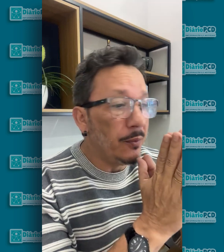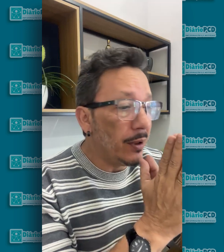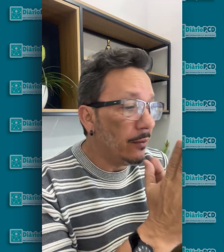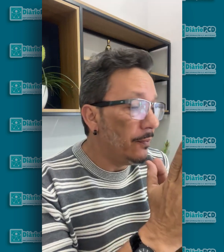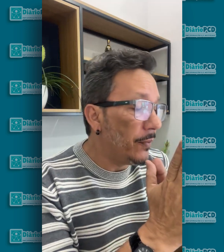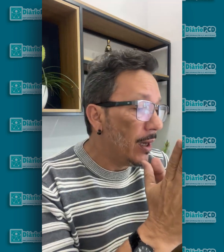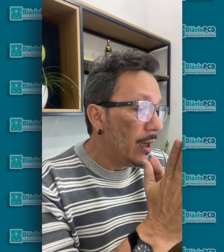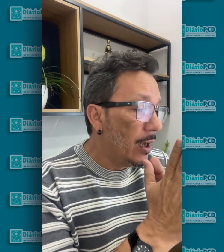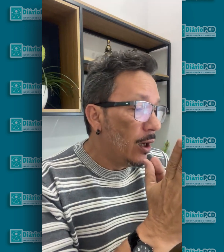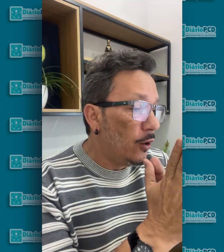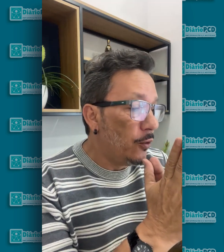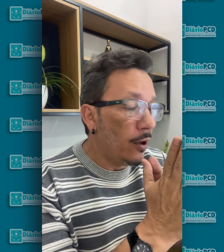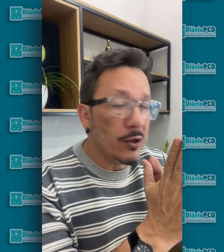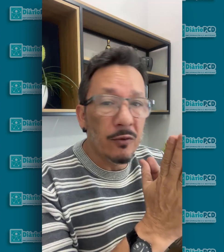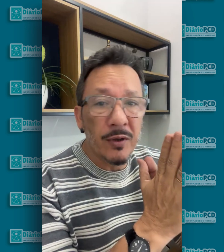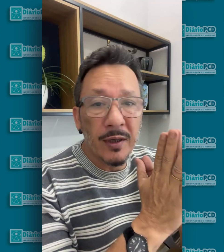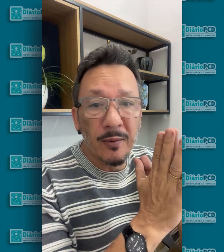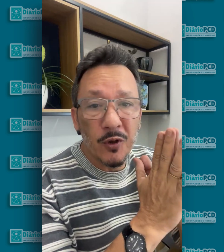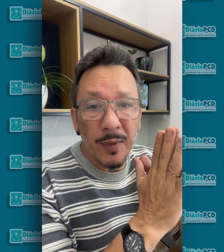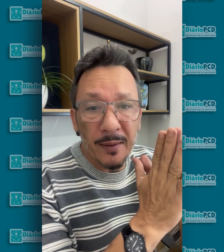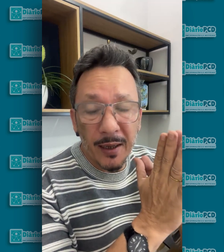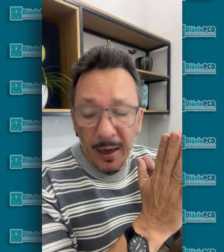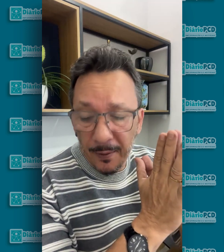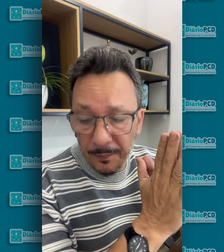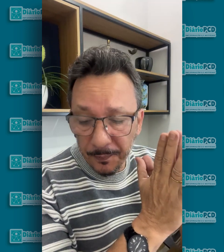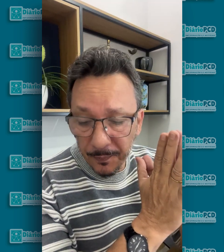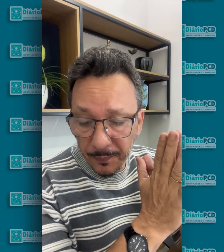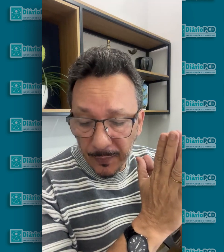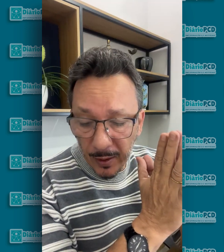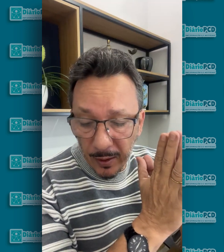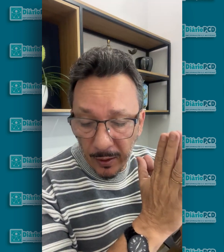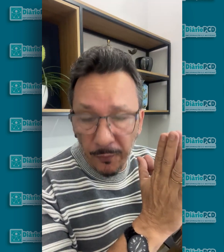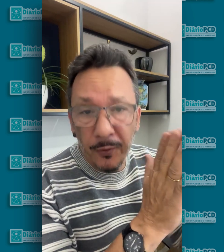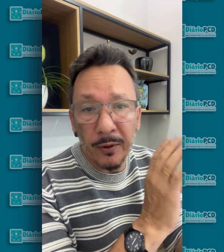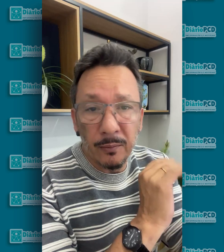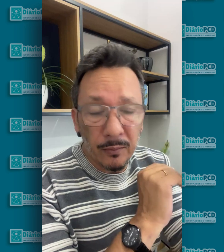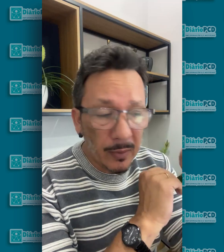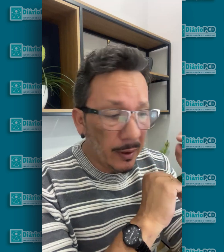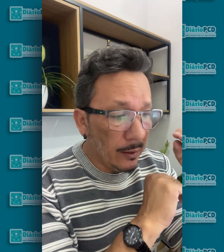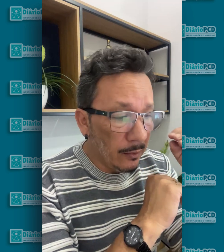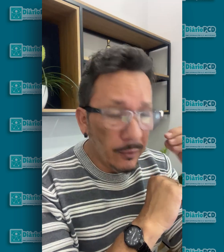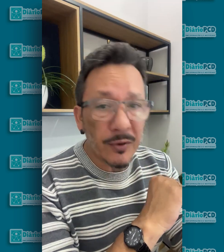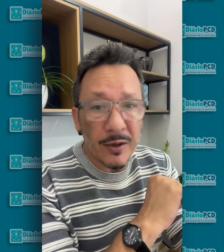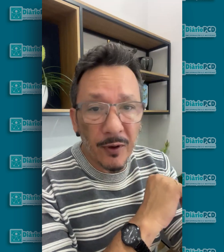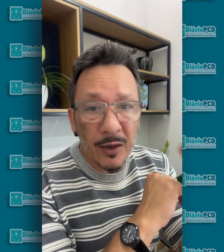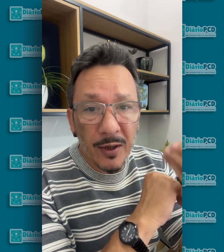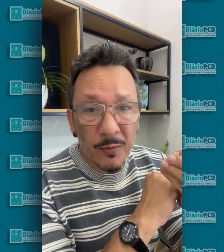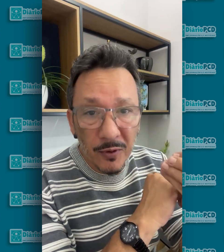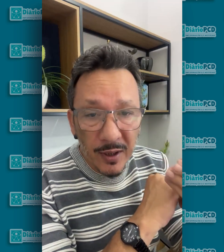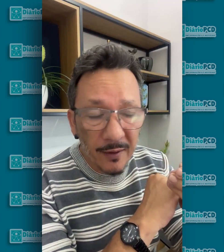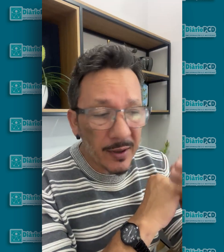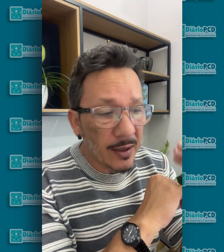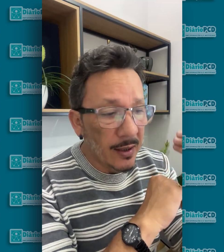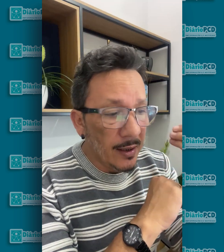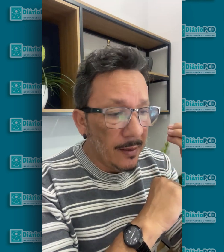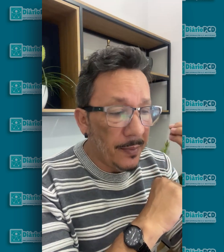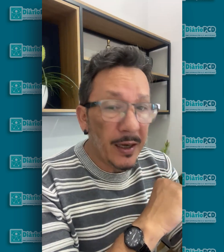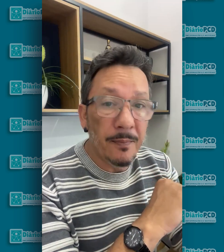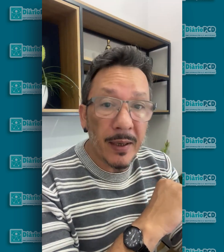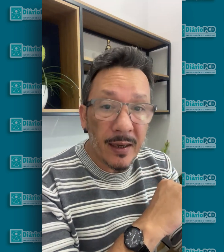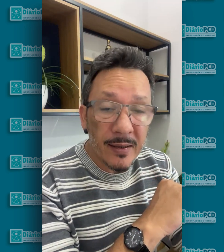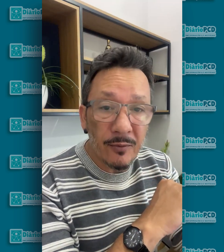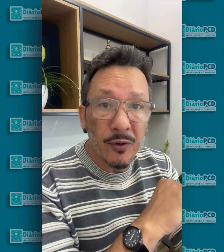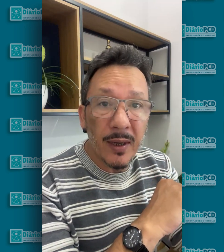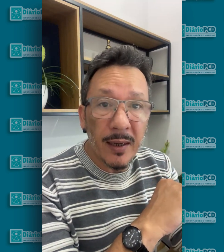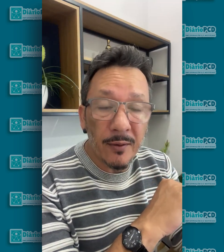ontem, no domingo, nós conseguimos uma liminar. Eu fui um dos advogados responsáveis